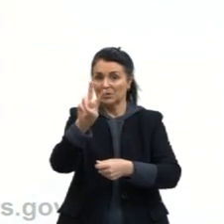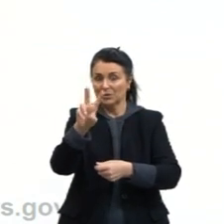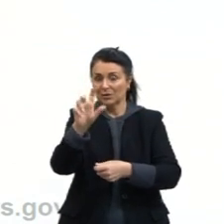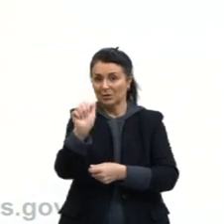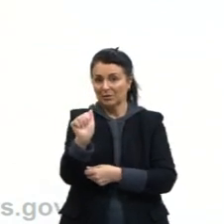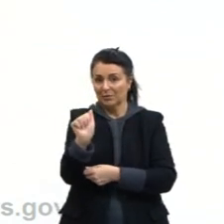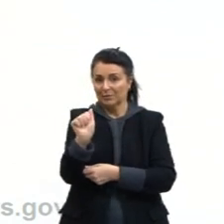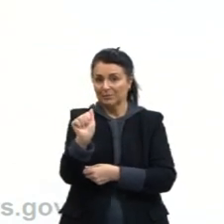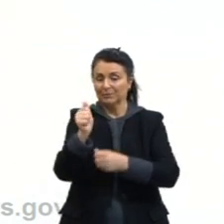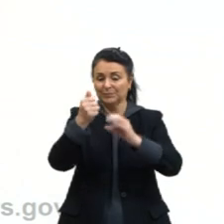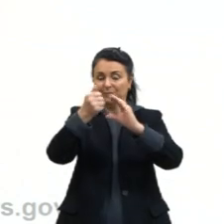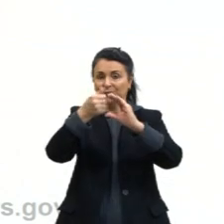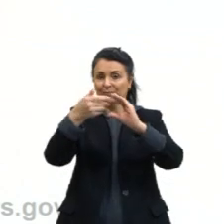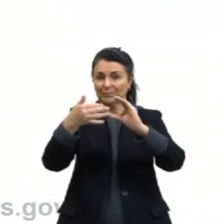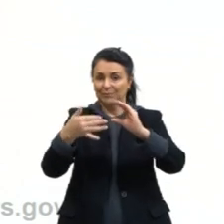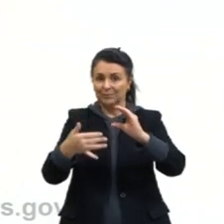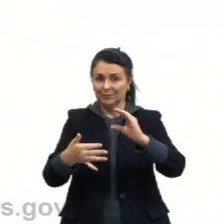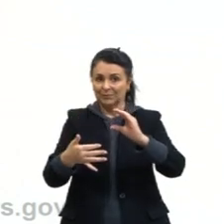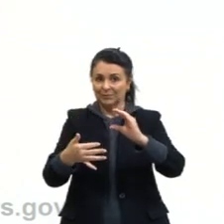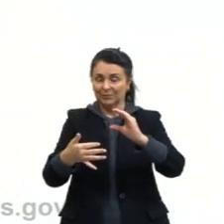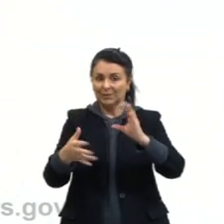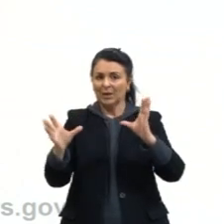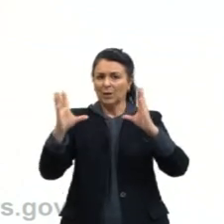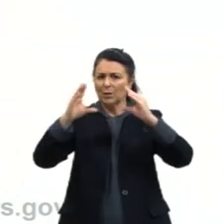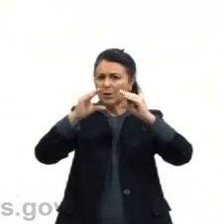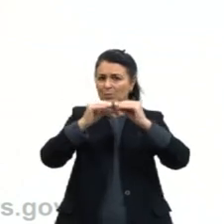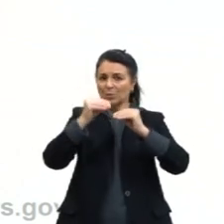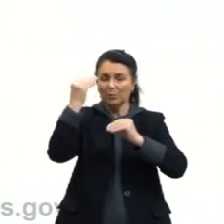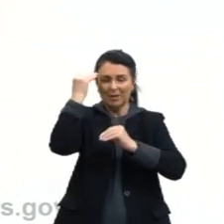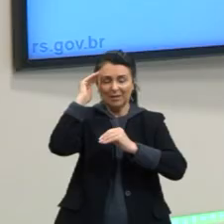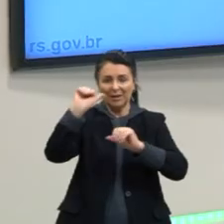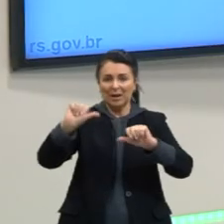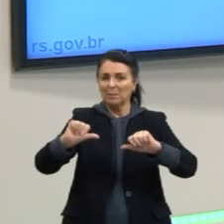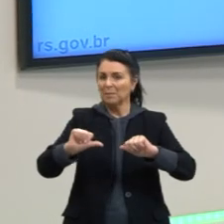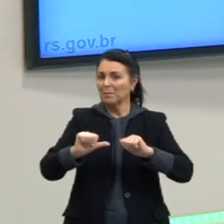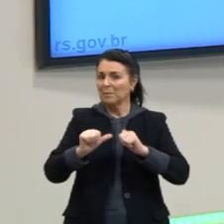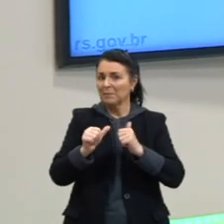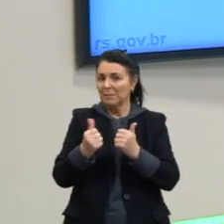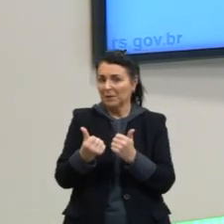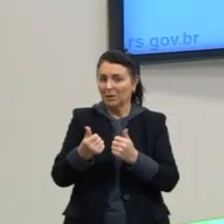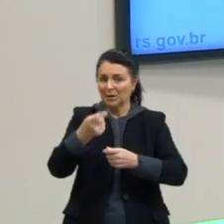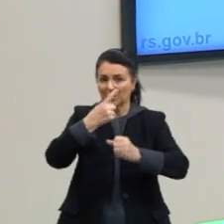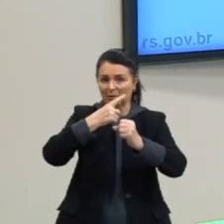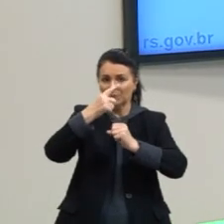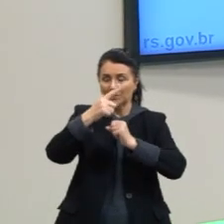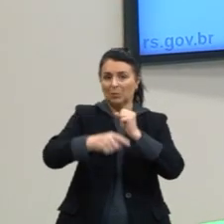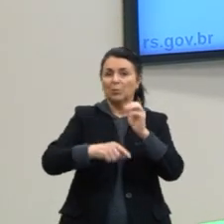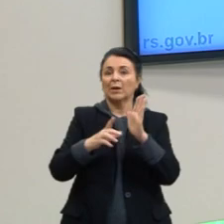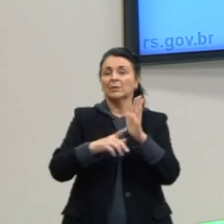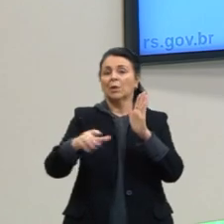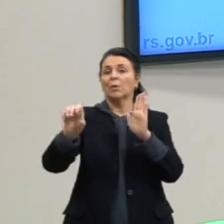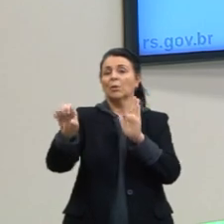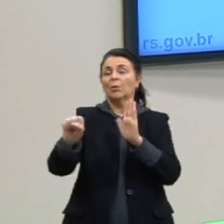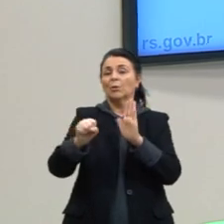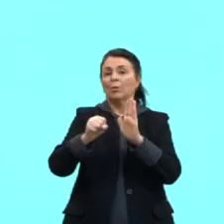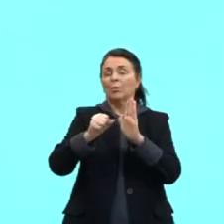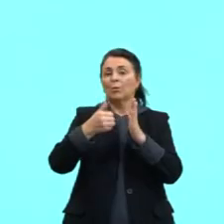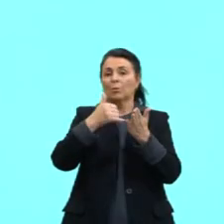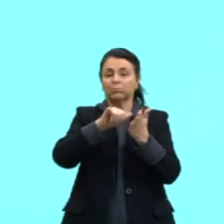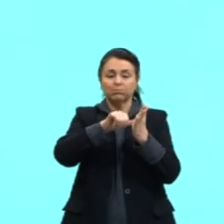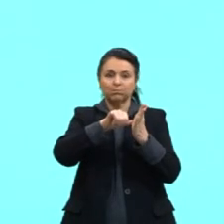e aqui essas características a como se fosse um resumo para a gente entender melhor tá são átomos eletronegativos do exato mais